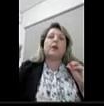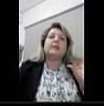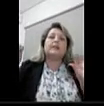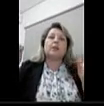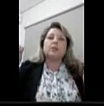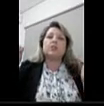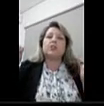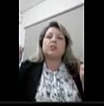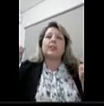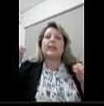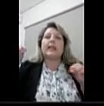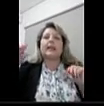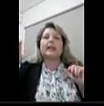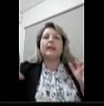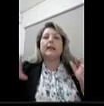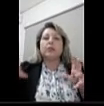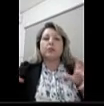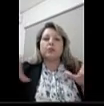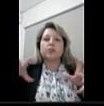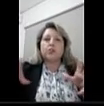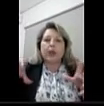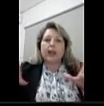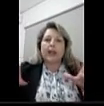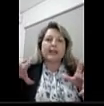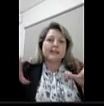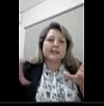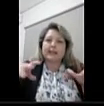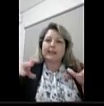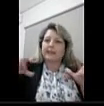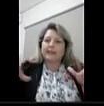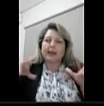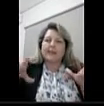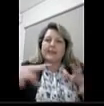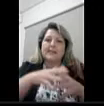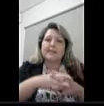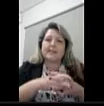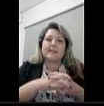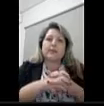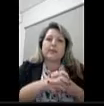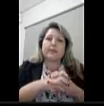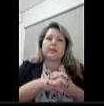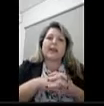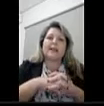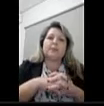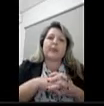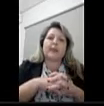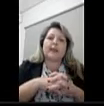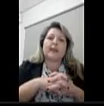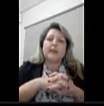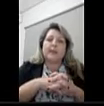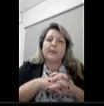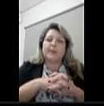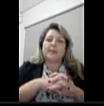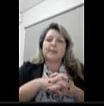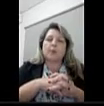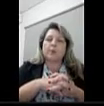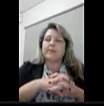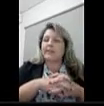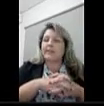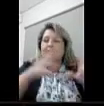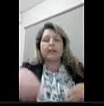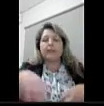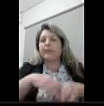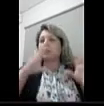porta, longe de janela, longe de colegas que às vezes tem dificuldade para se